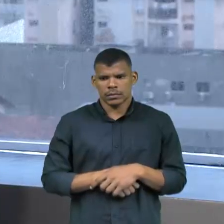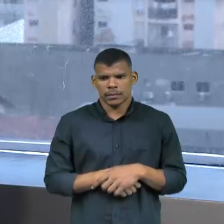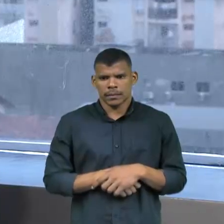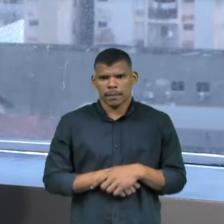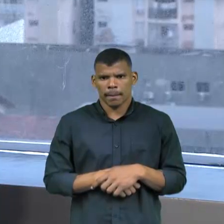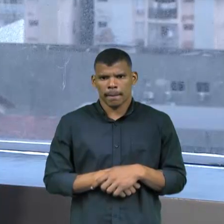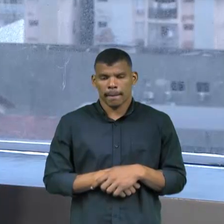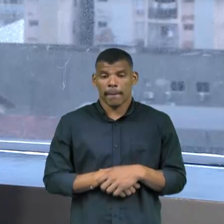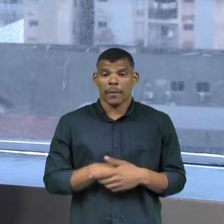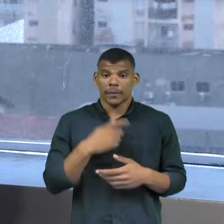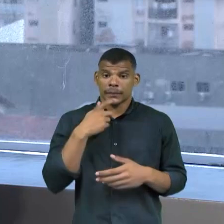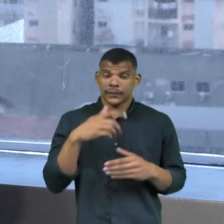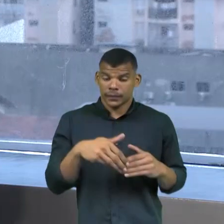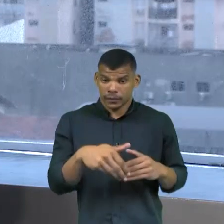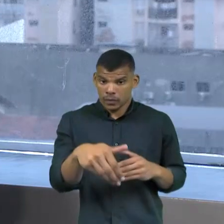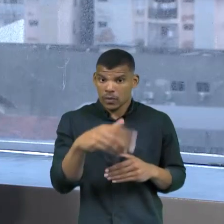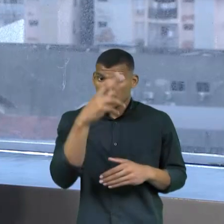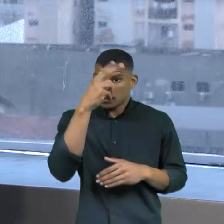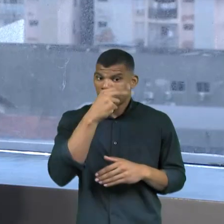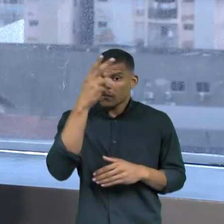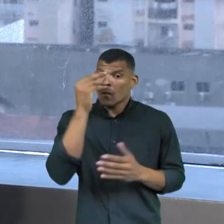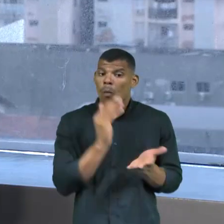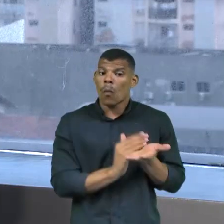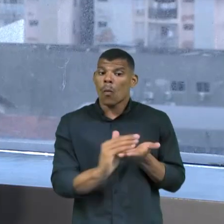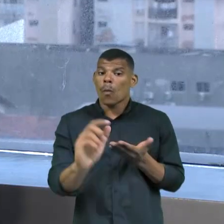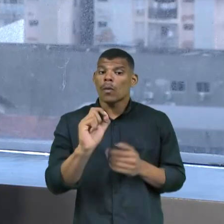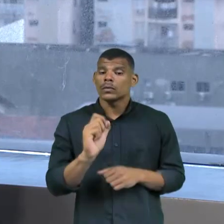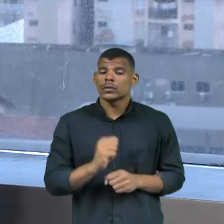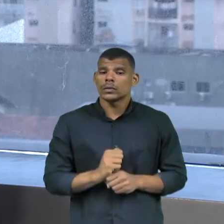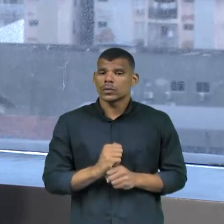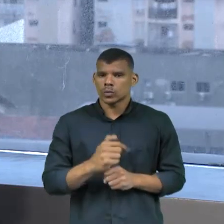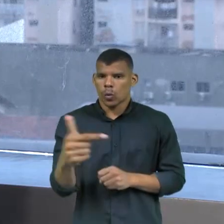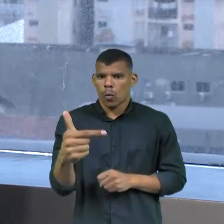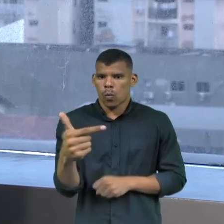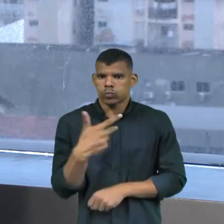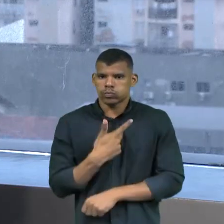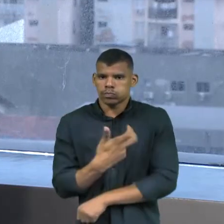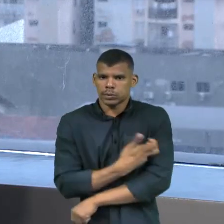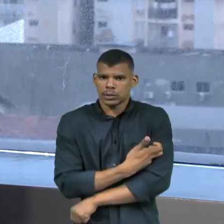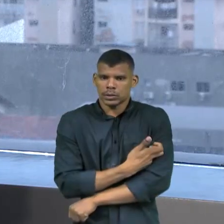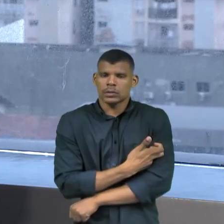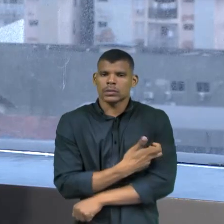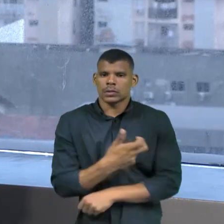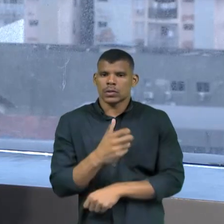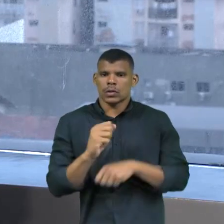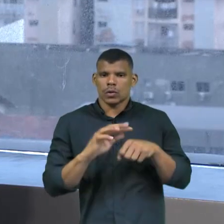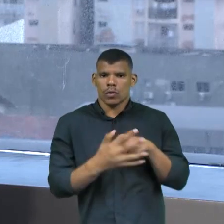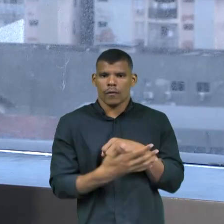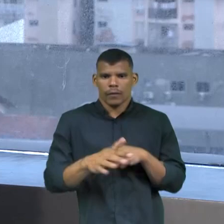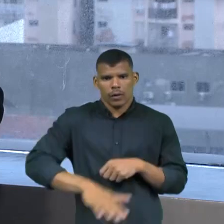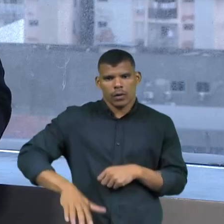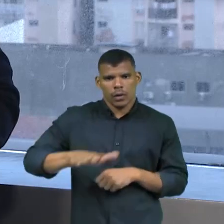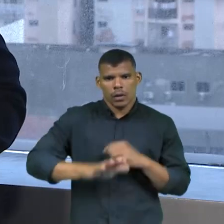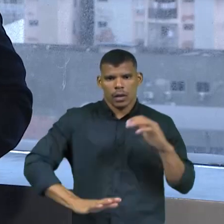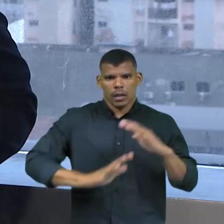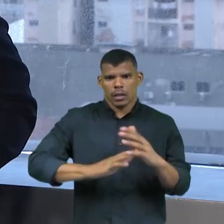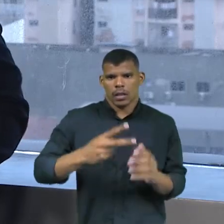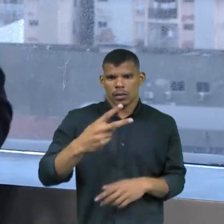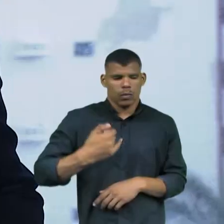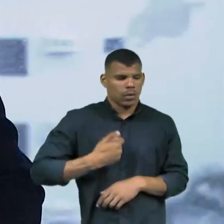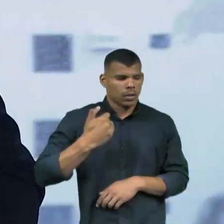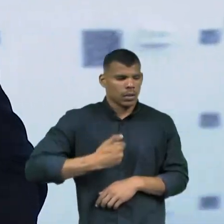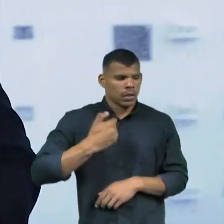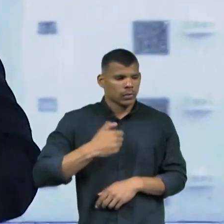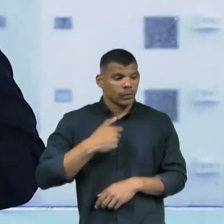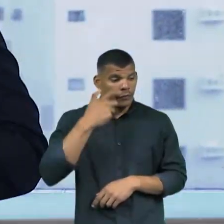E daqui a pouco, a Prefeitura começa a aplicação da segunda dose da vacina contra a Covid-19 em crianças com até 2 anos.